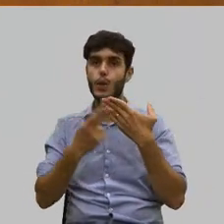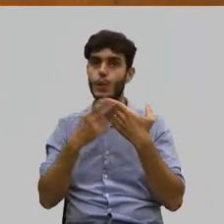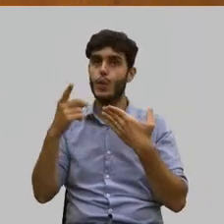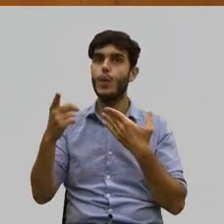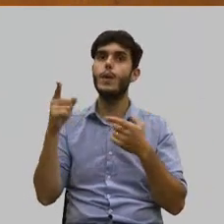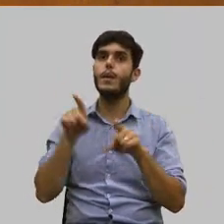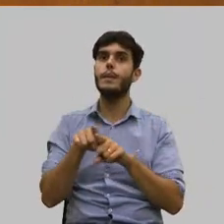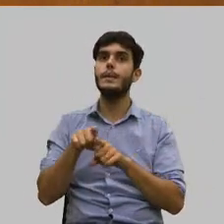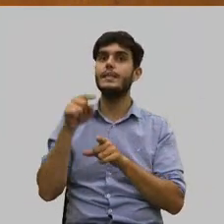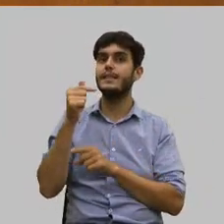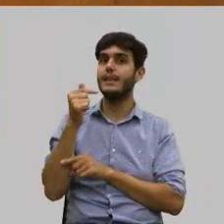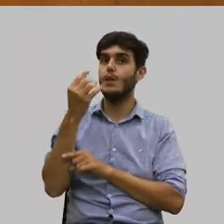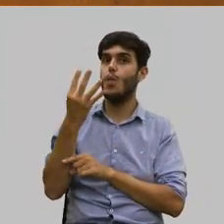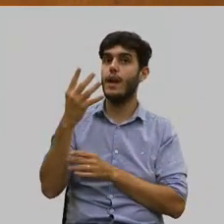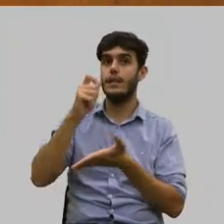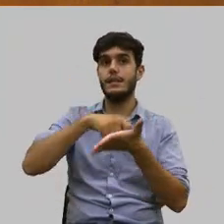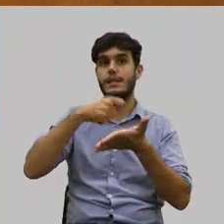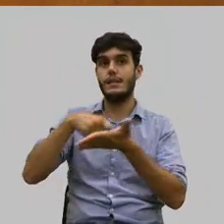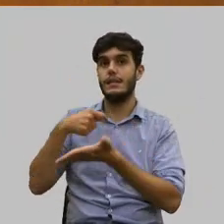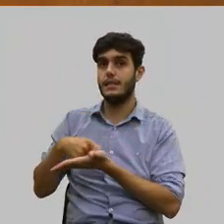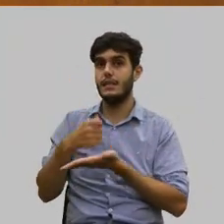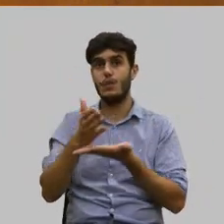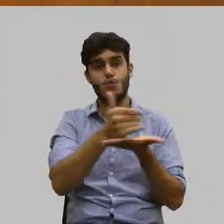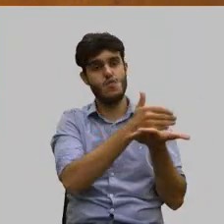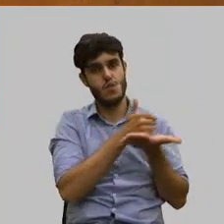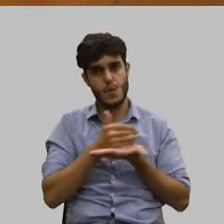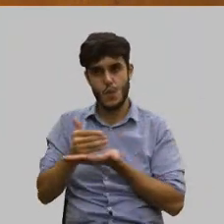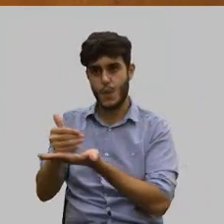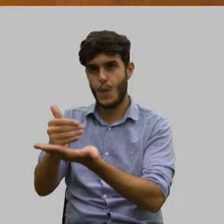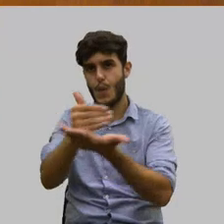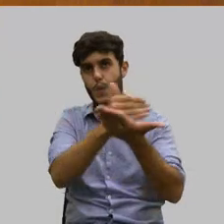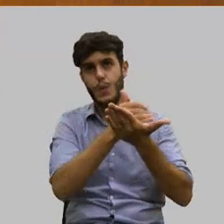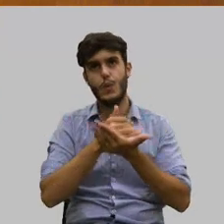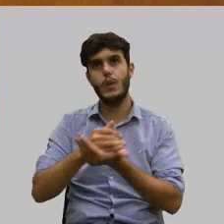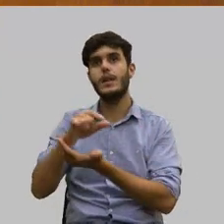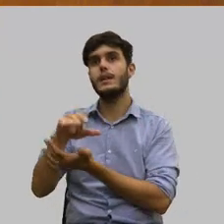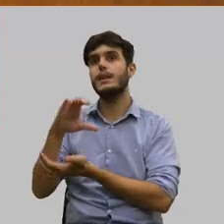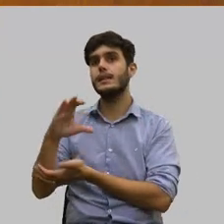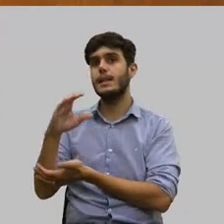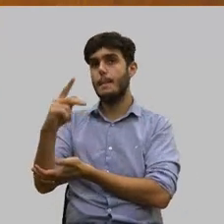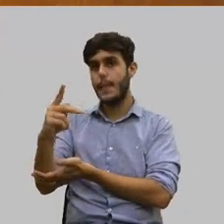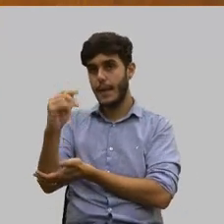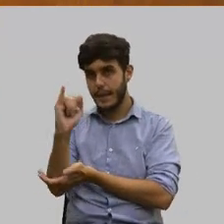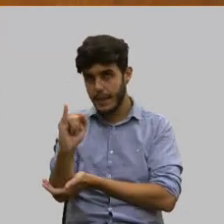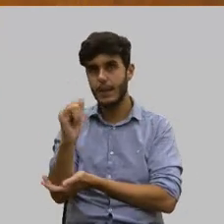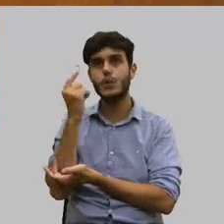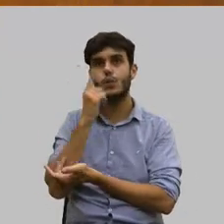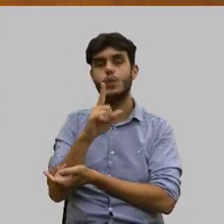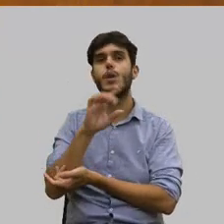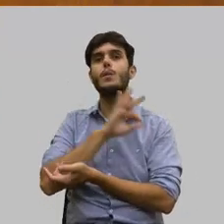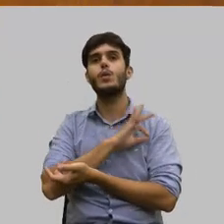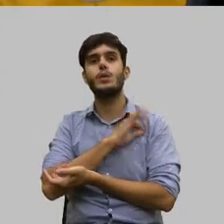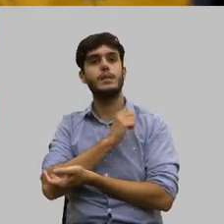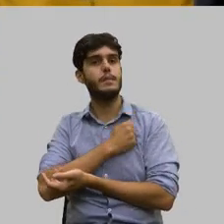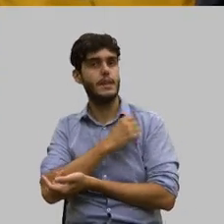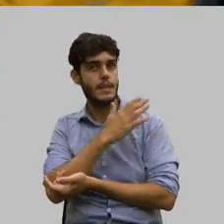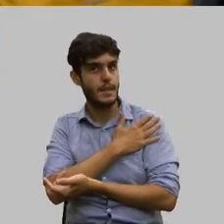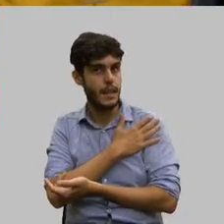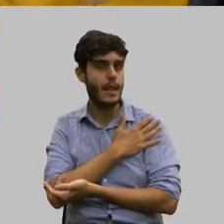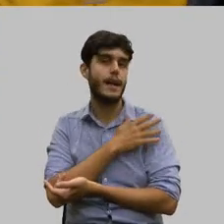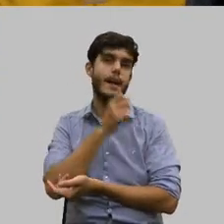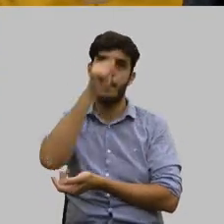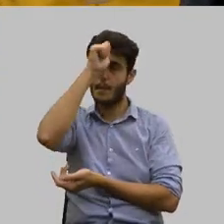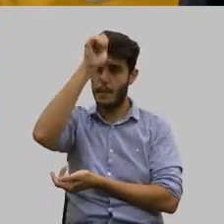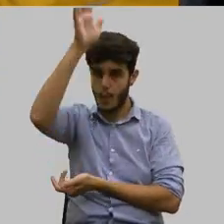74 assinaturas para instalar aquela CPI nós ouvimos a polícia militar ouvimos o bombeiro e a gente